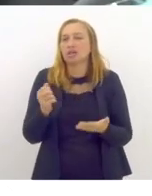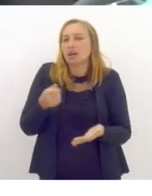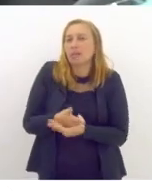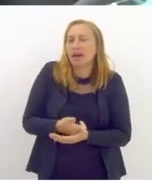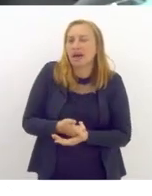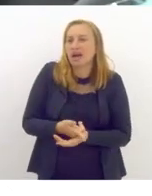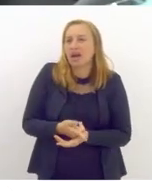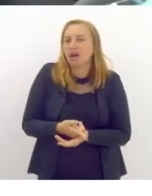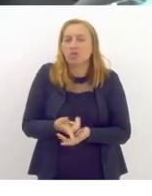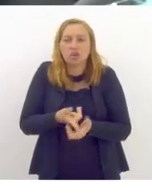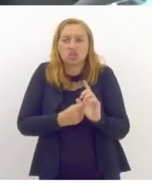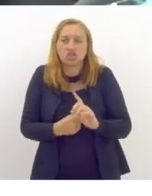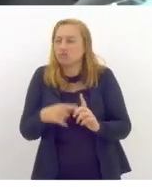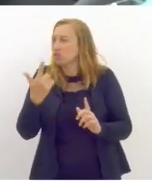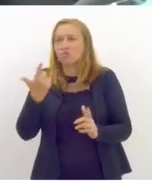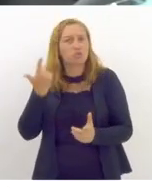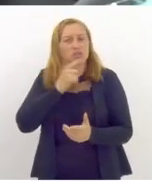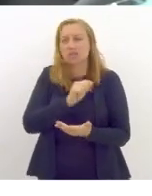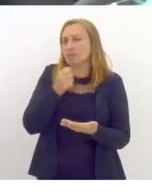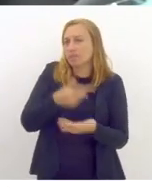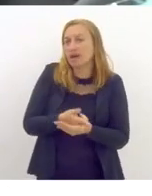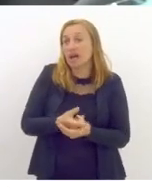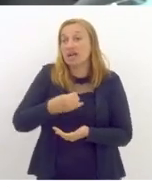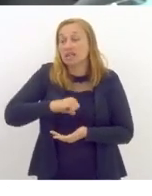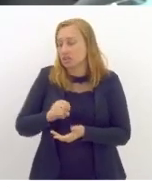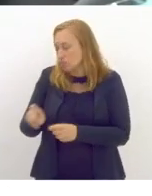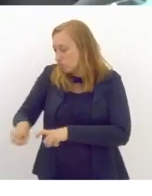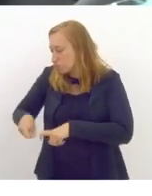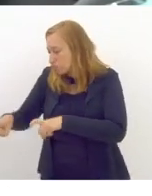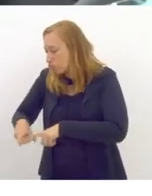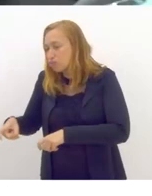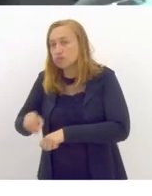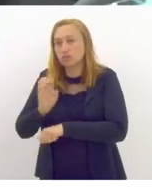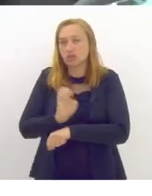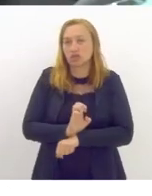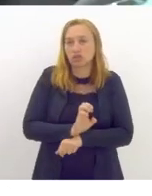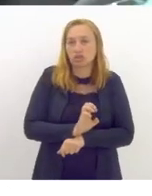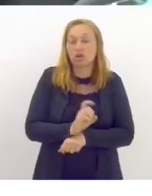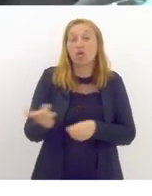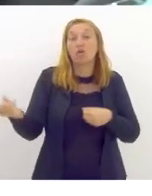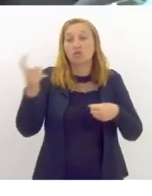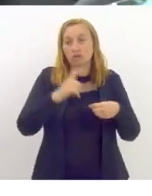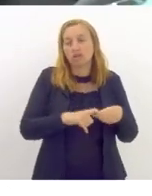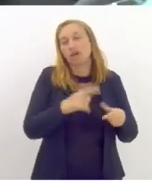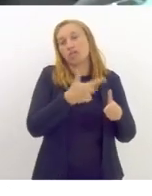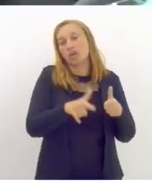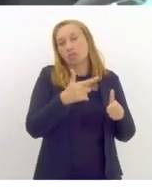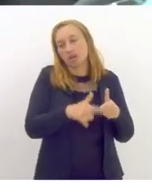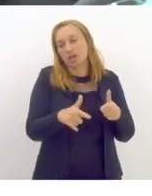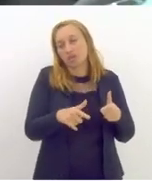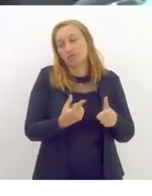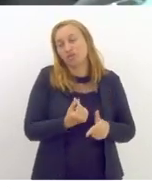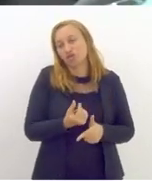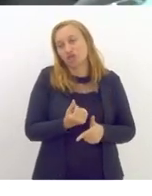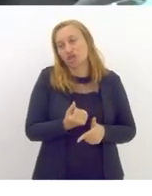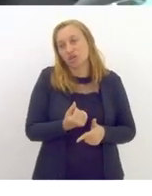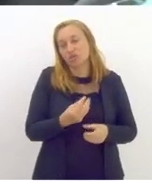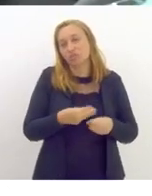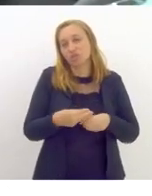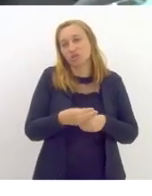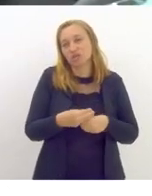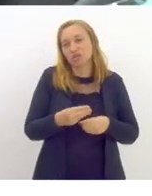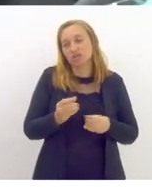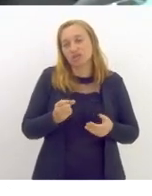essa conta porque nós não vamos conseguir pagar e se o interior do do Estado voltar a ter problemas de fluxo de caixas municípios